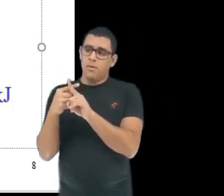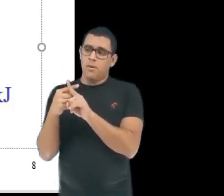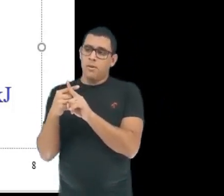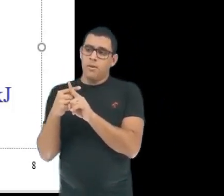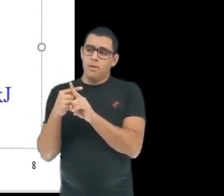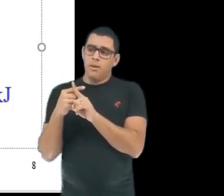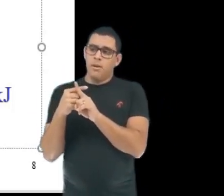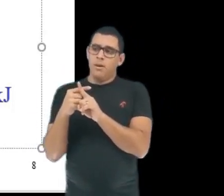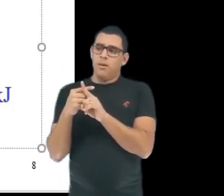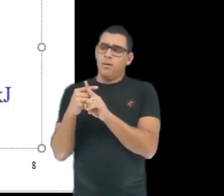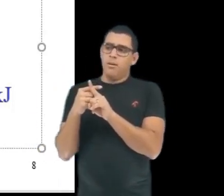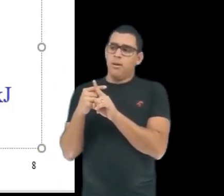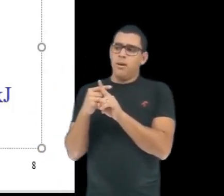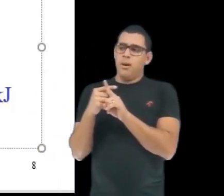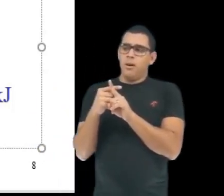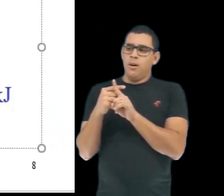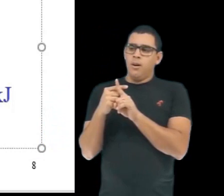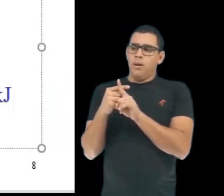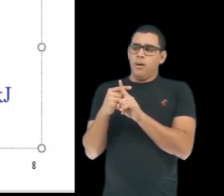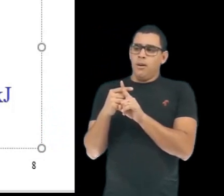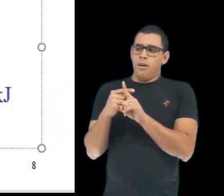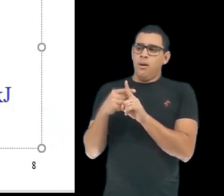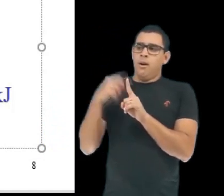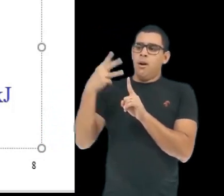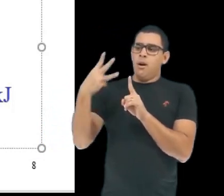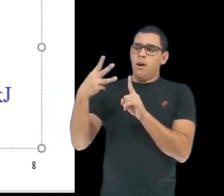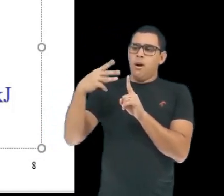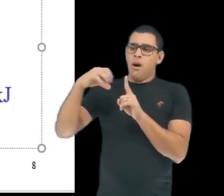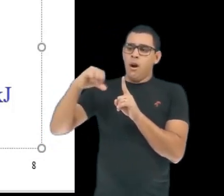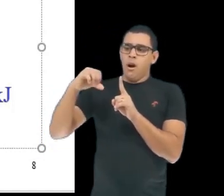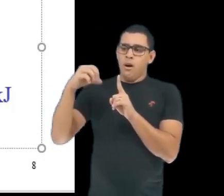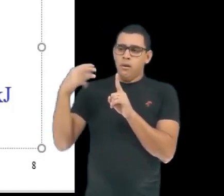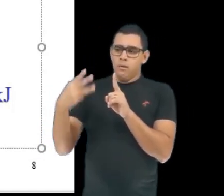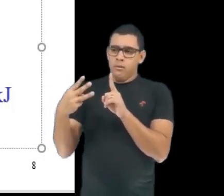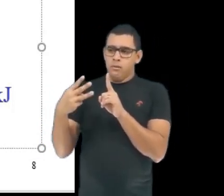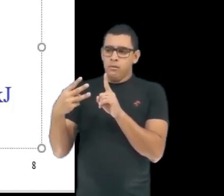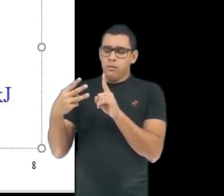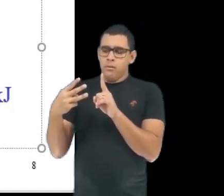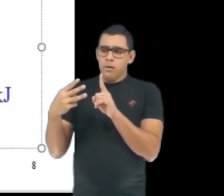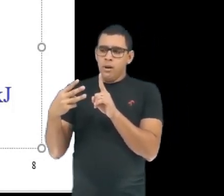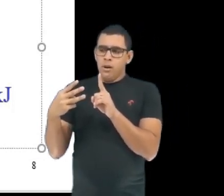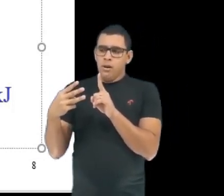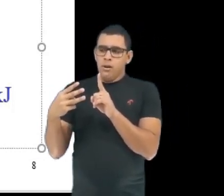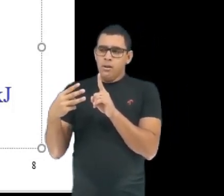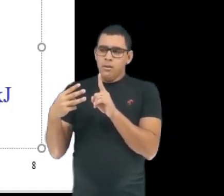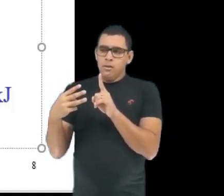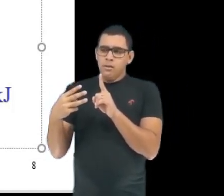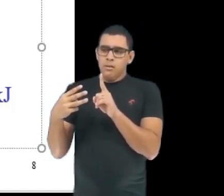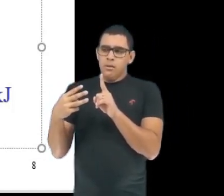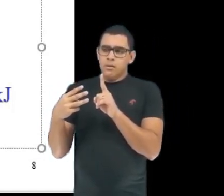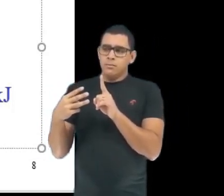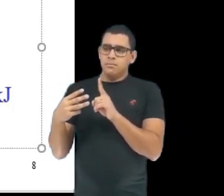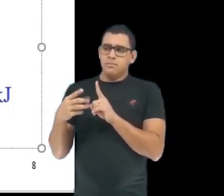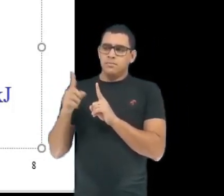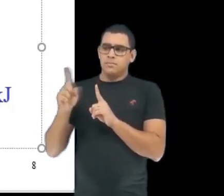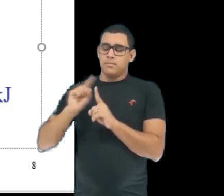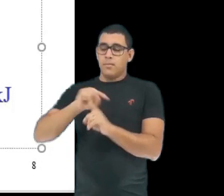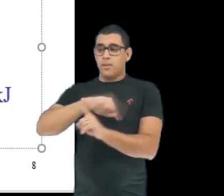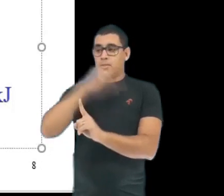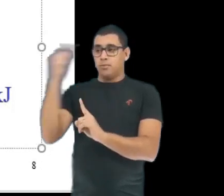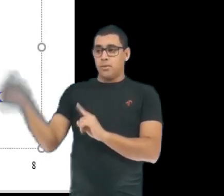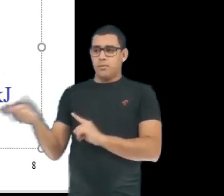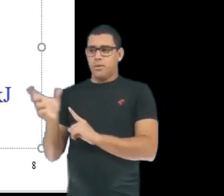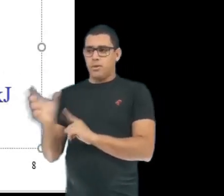sinal positivo e essa quantidade de calorias ou quilojoules, essa energia